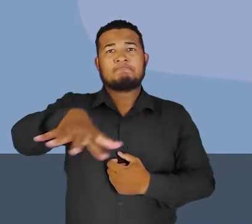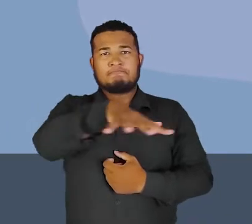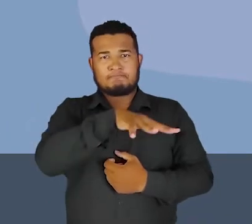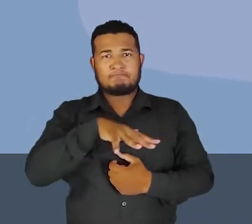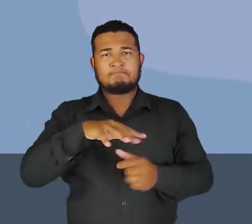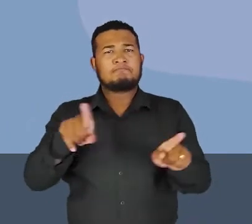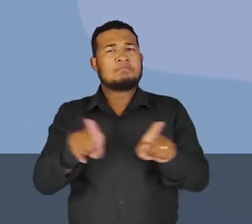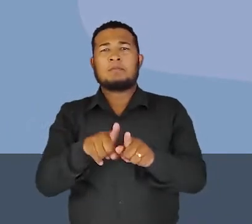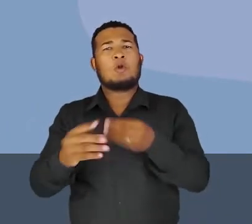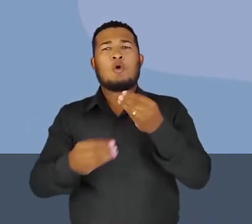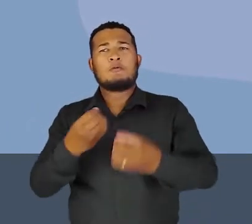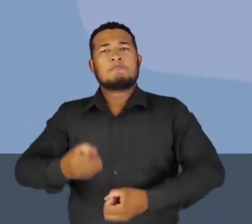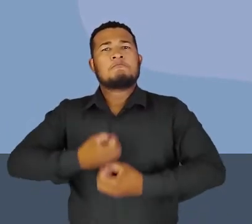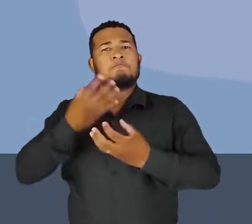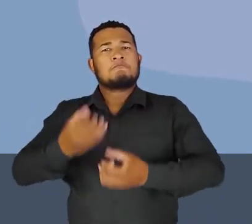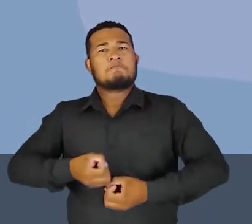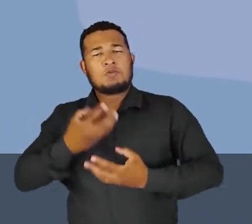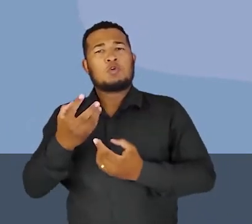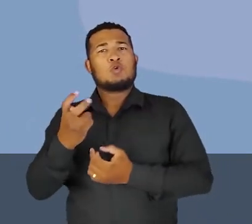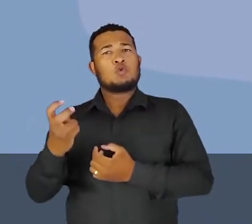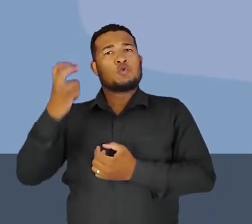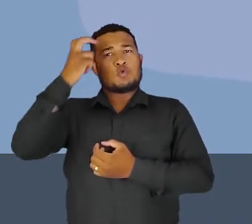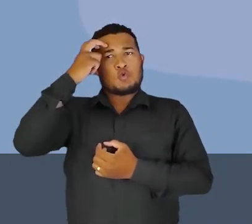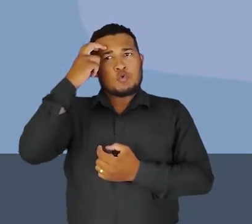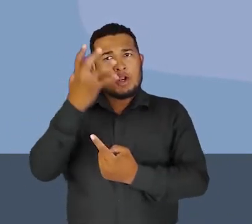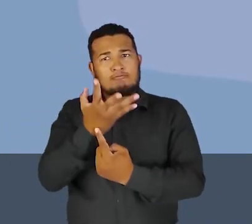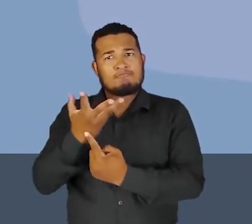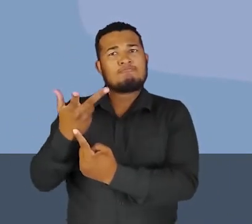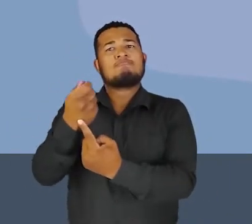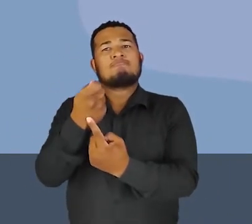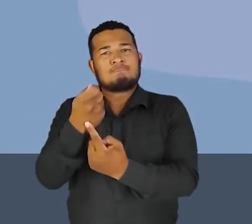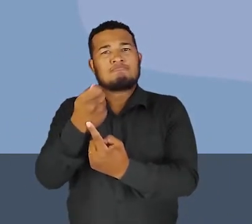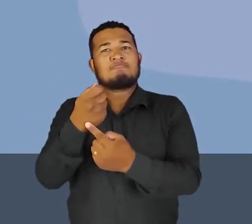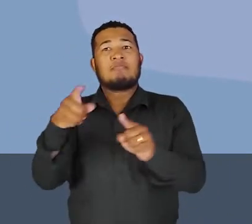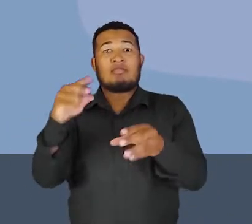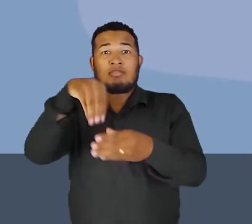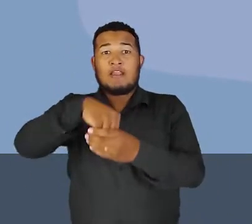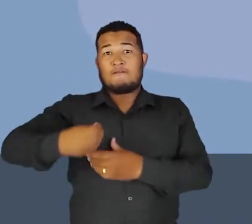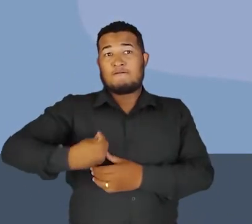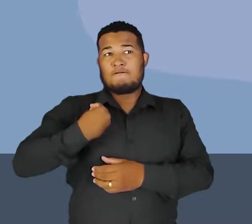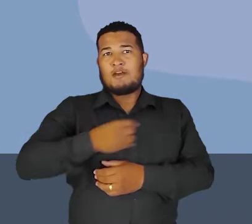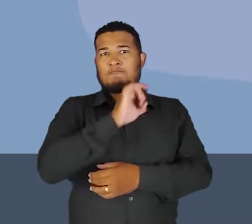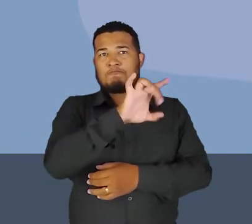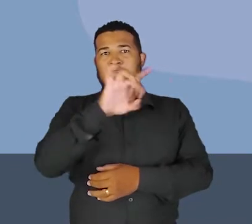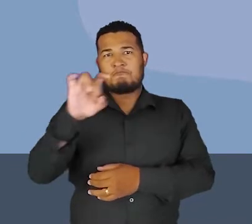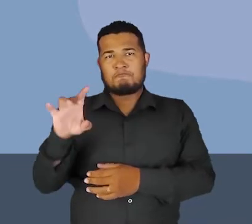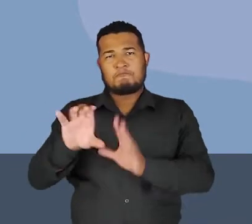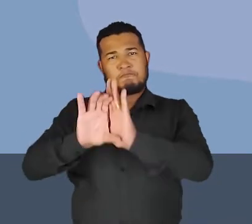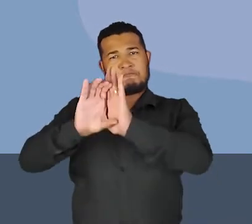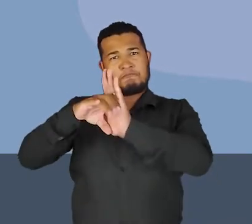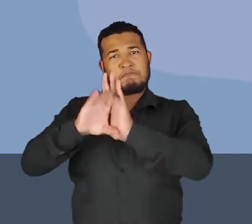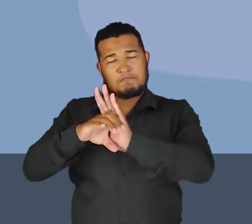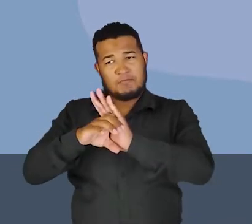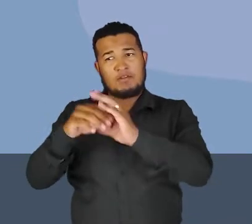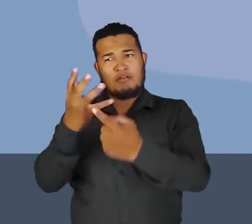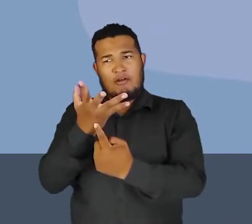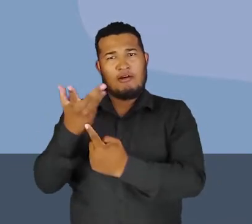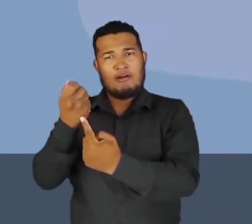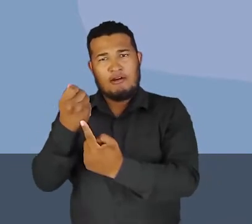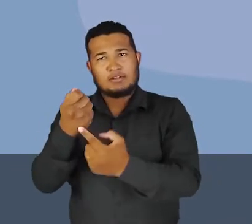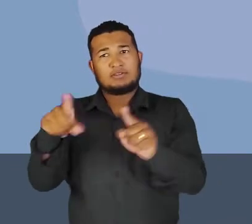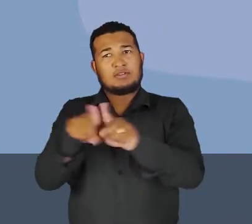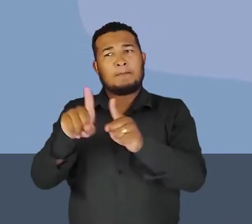culturais na sociedade e na vida das pessoas. O conceito de arte e a sua classificação.